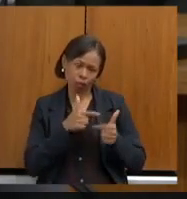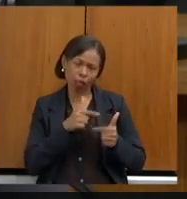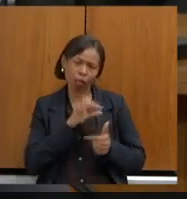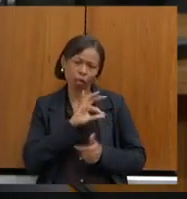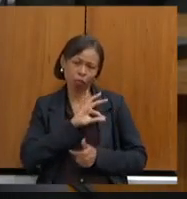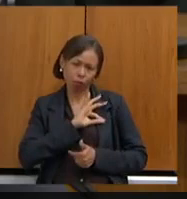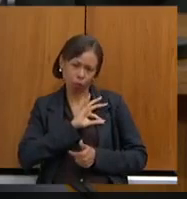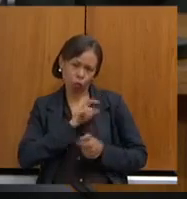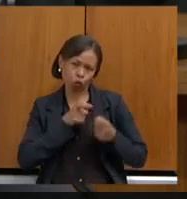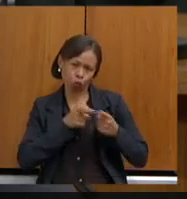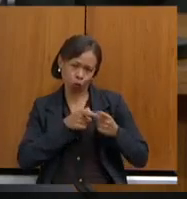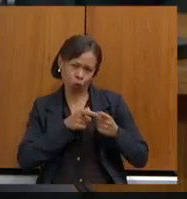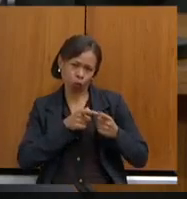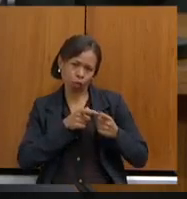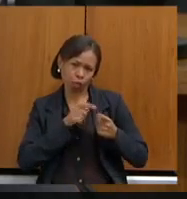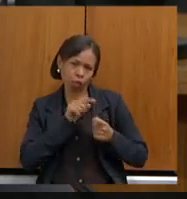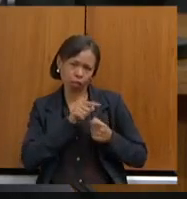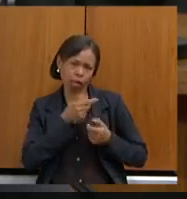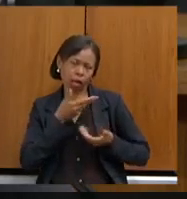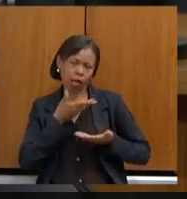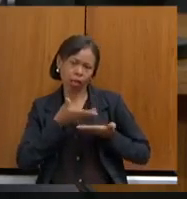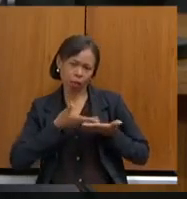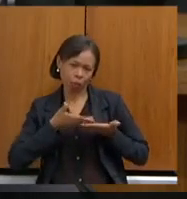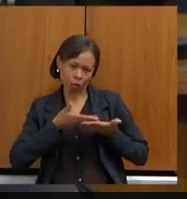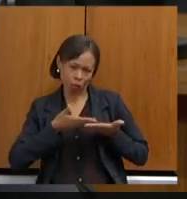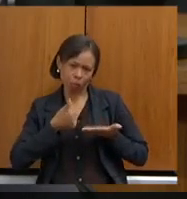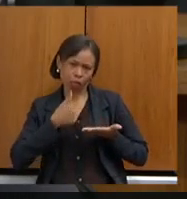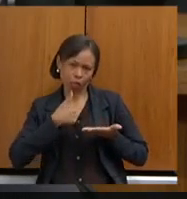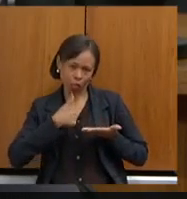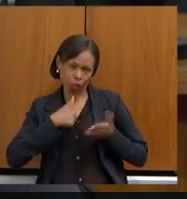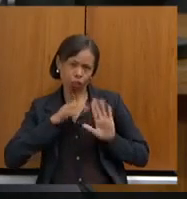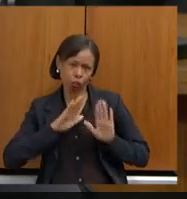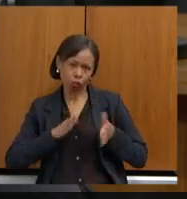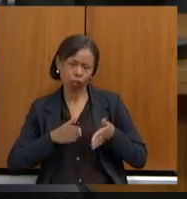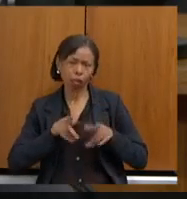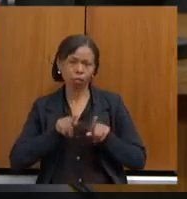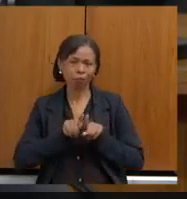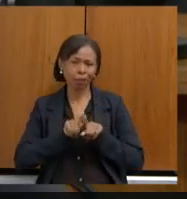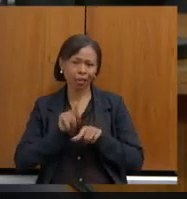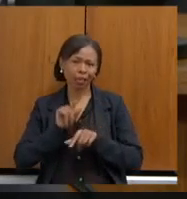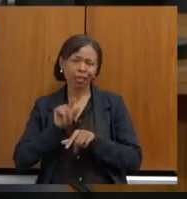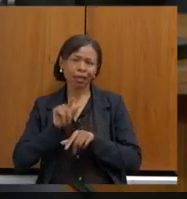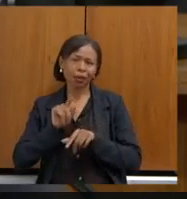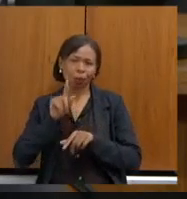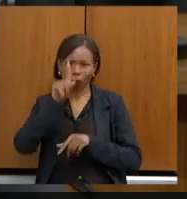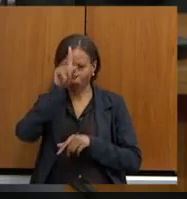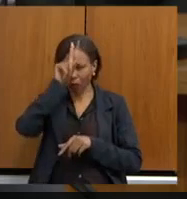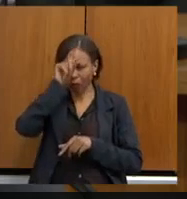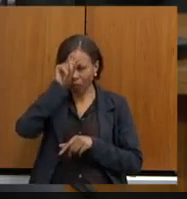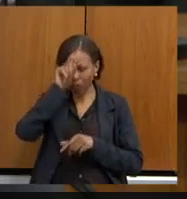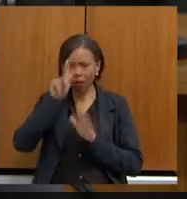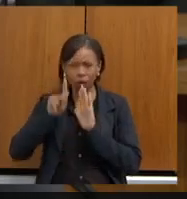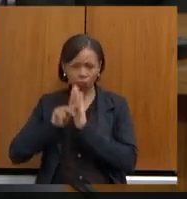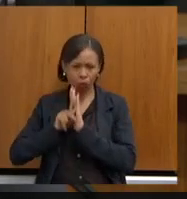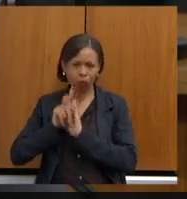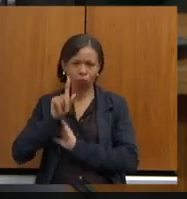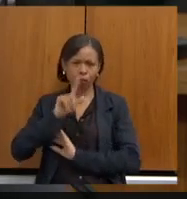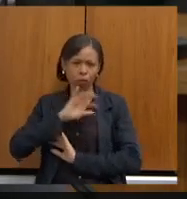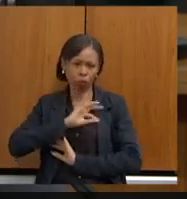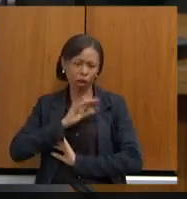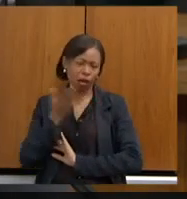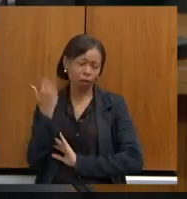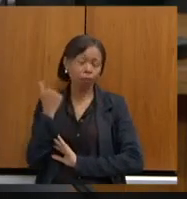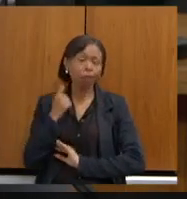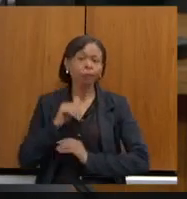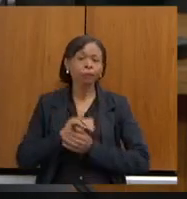atendia e certa vez também no hospital da Previdência que a gente chamava naquele tempo né mas foi dramático viu